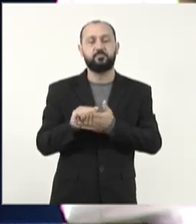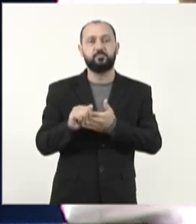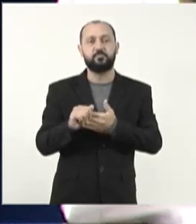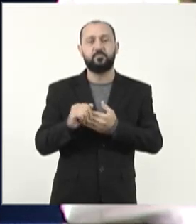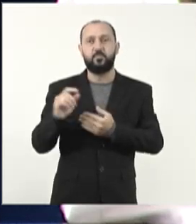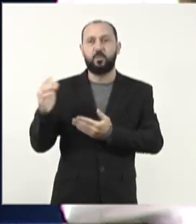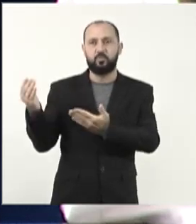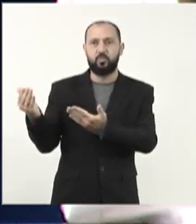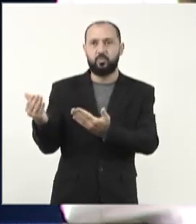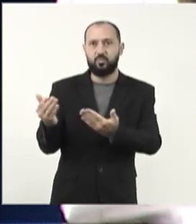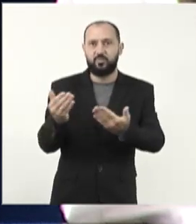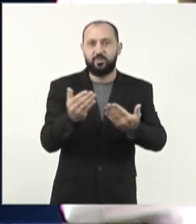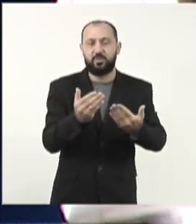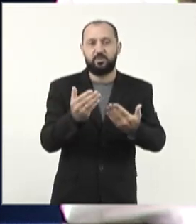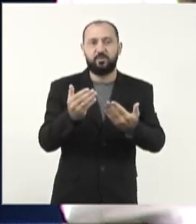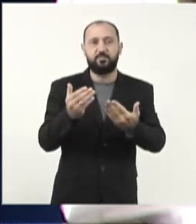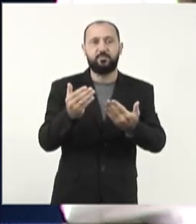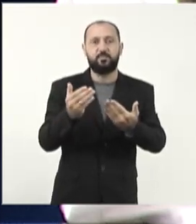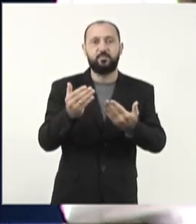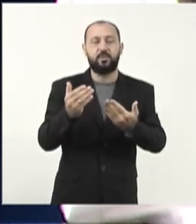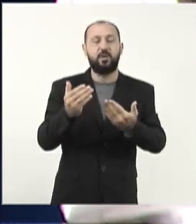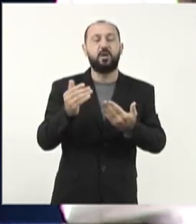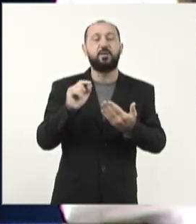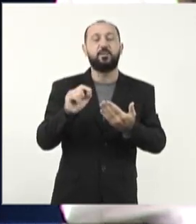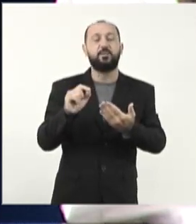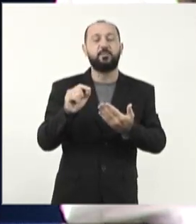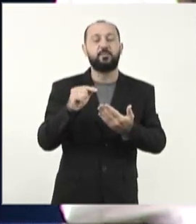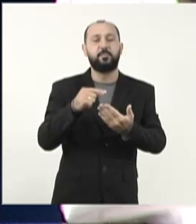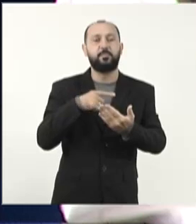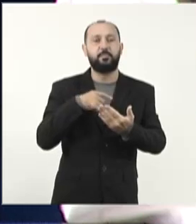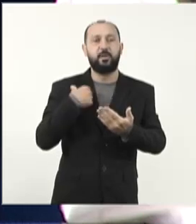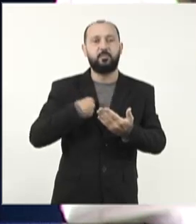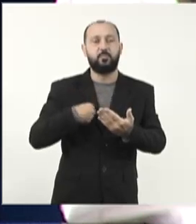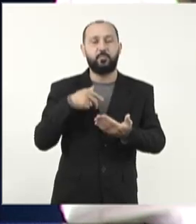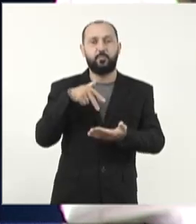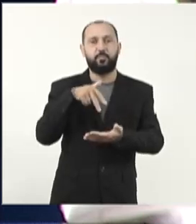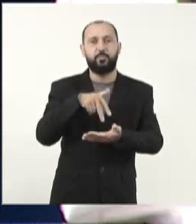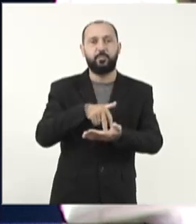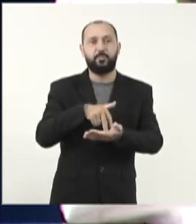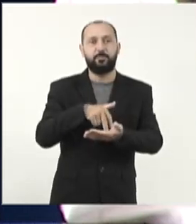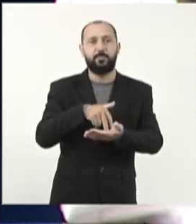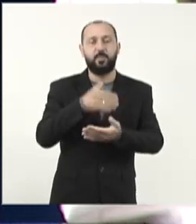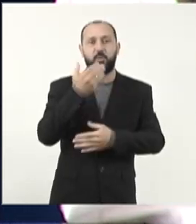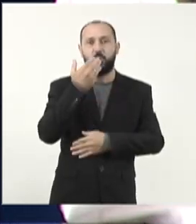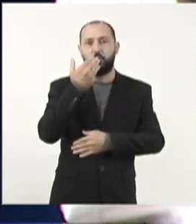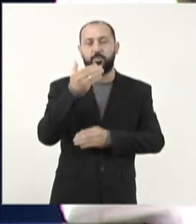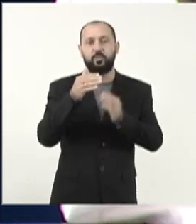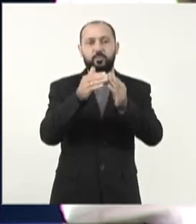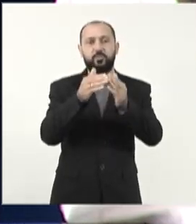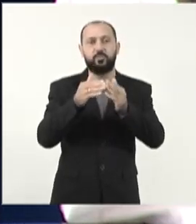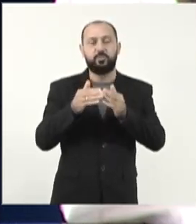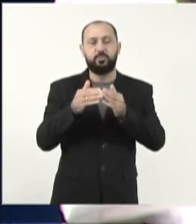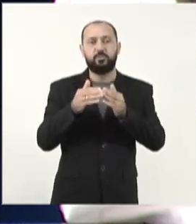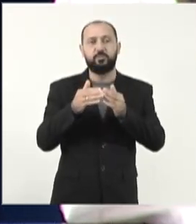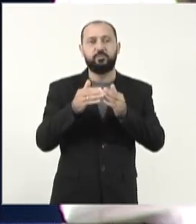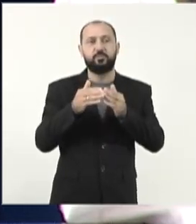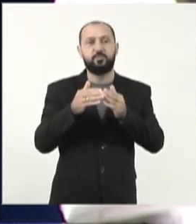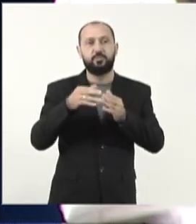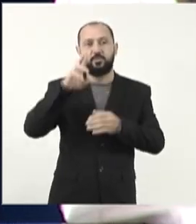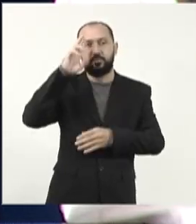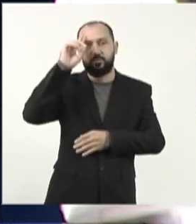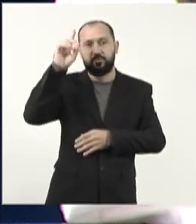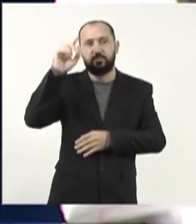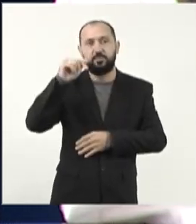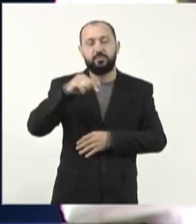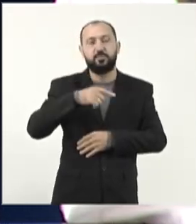nosso convidado aqui da casa, a convidada para estar presente. Por requerimento, requer a mesa diretora,